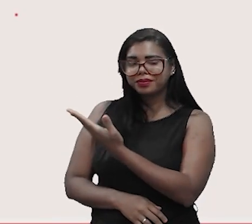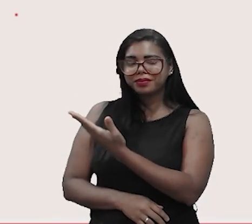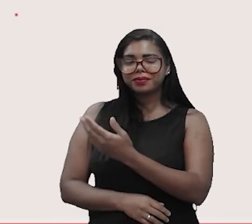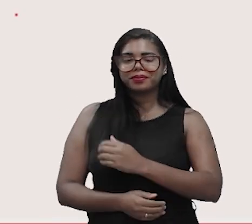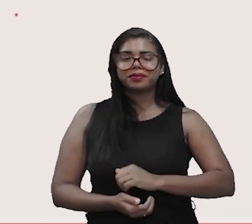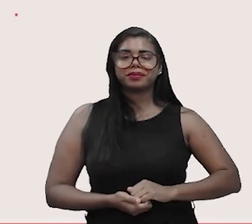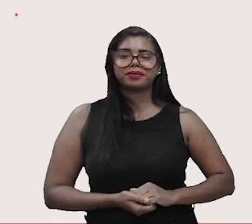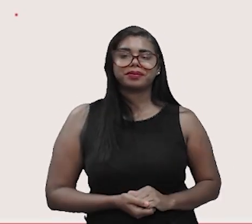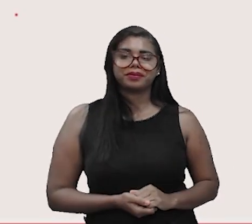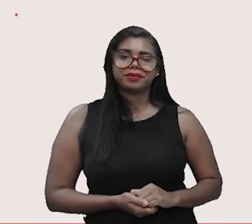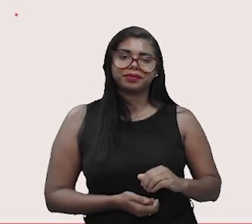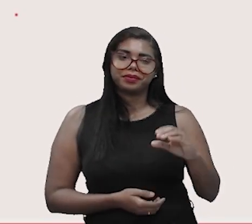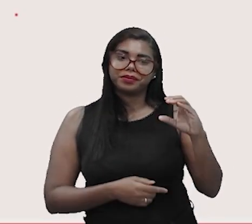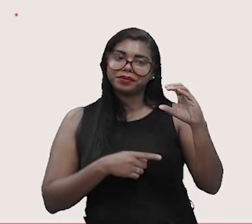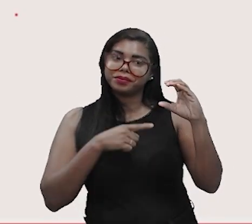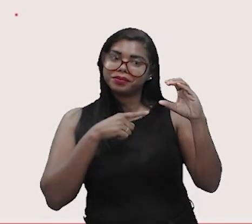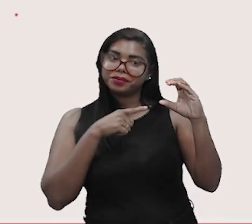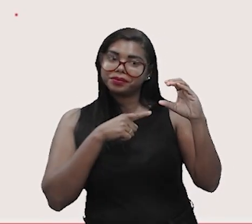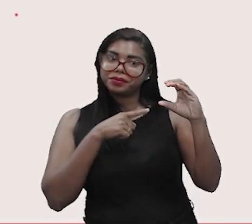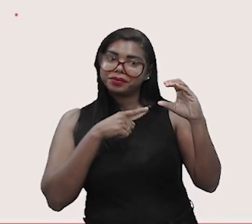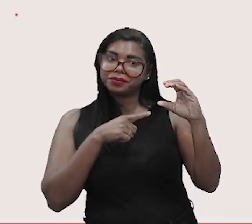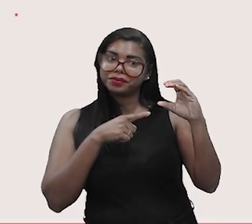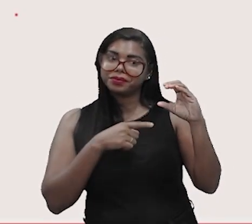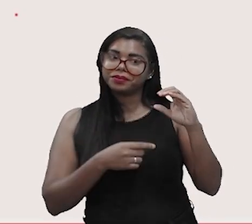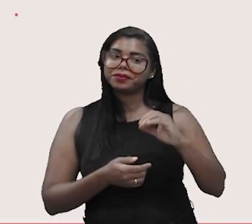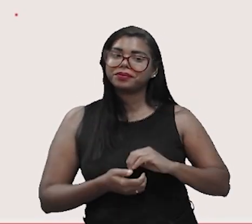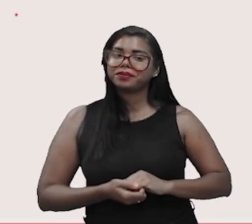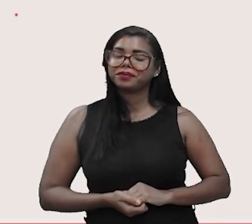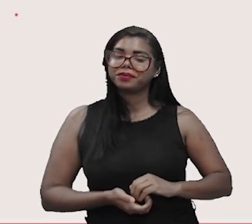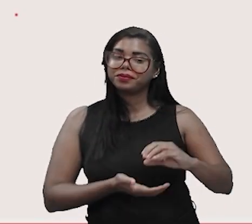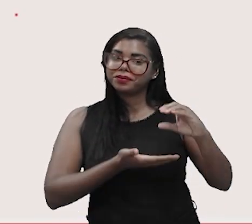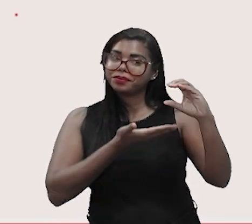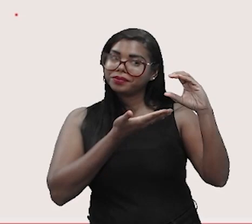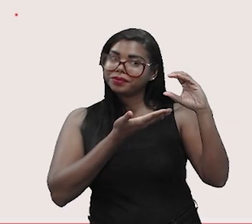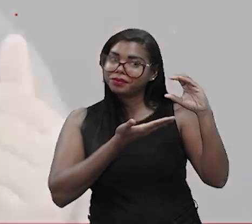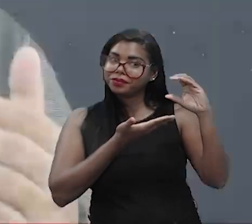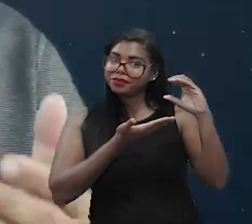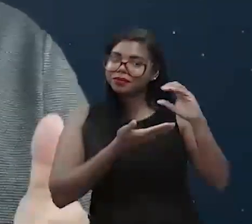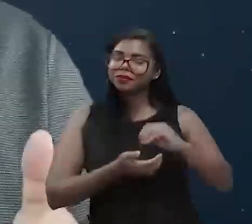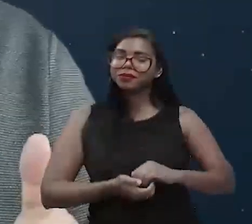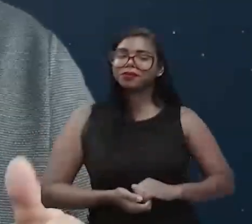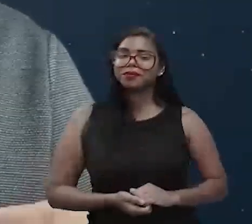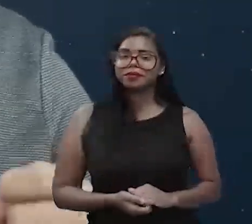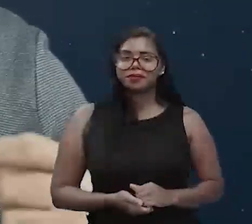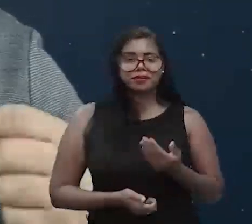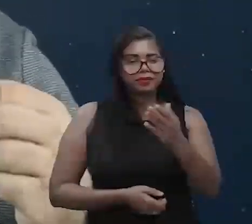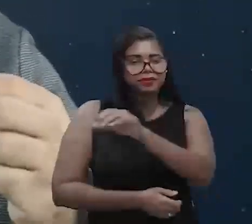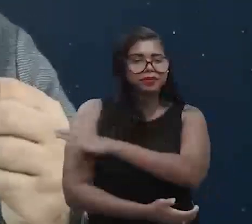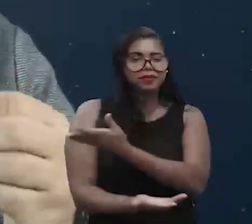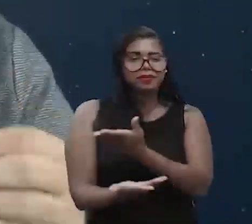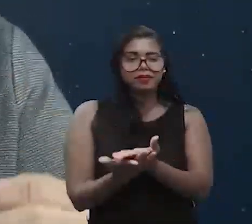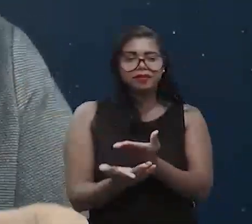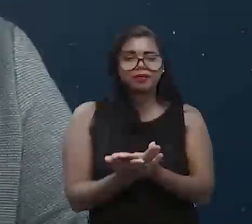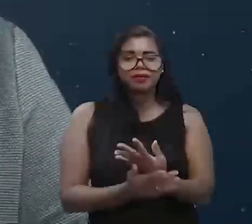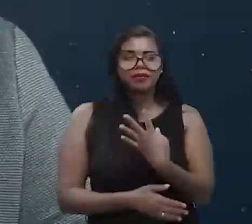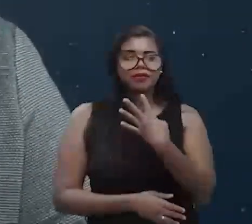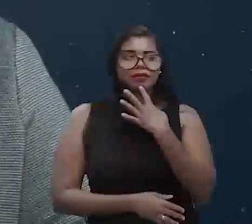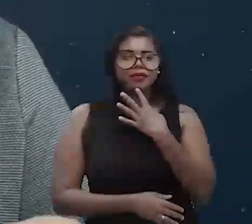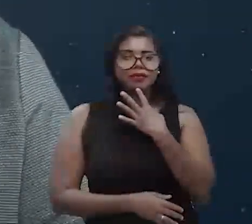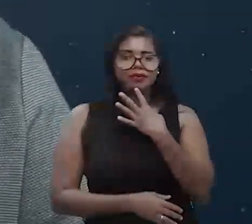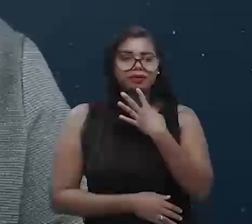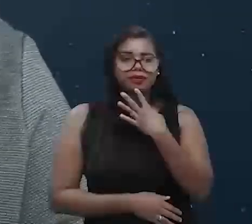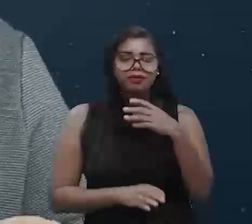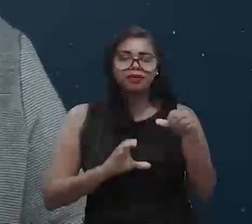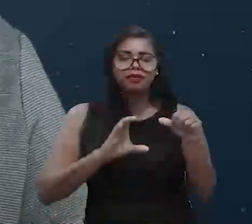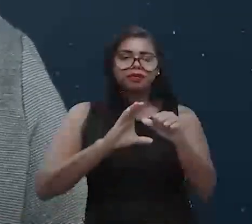letra C. Então, ó, quando você conhece as características